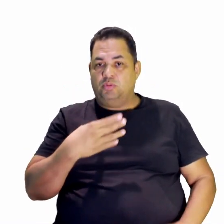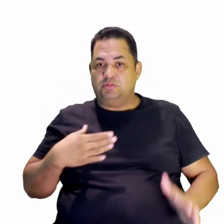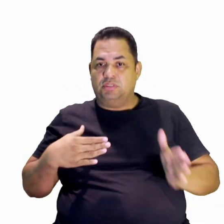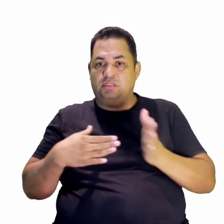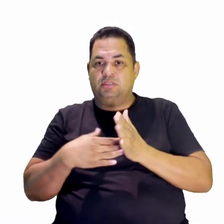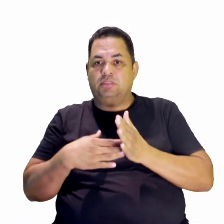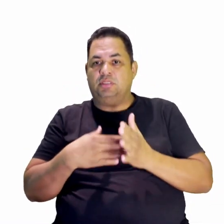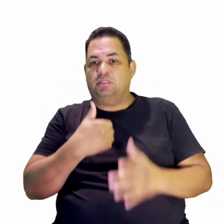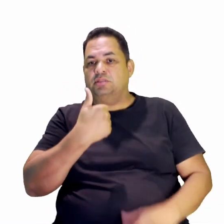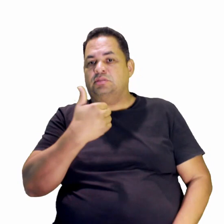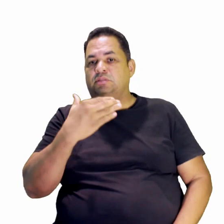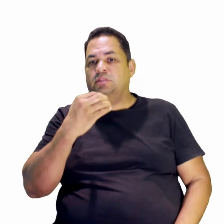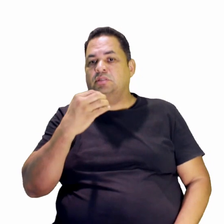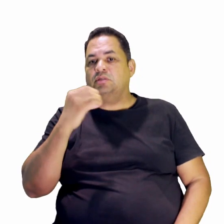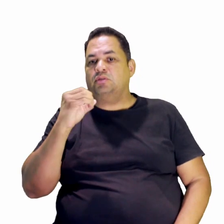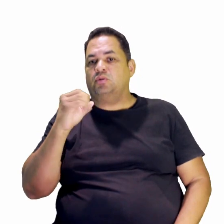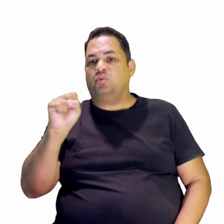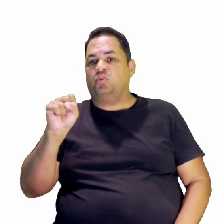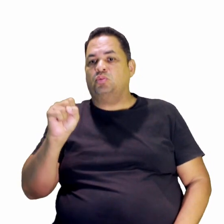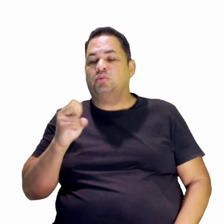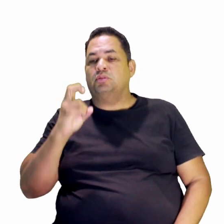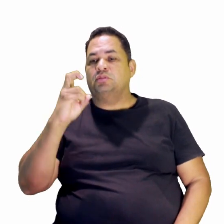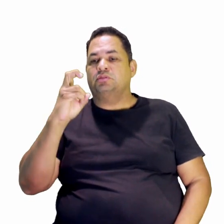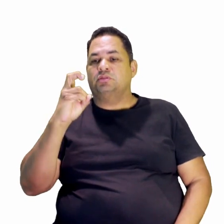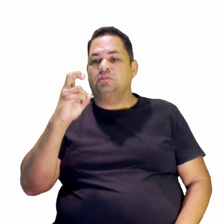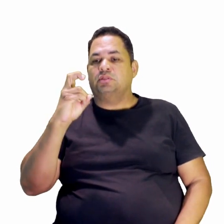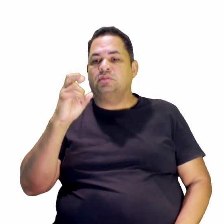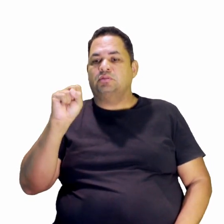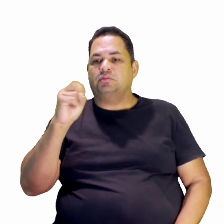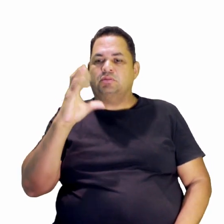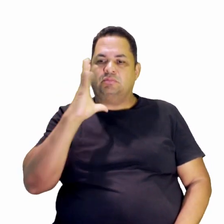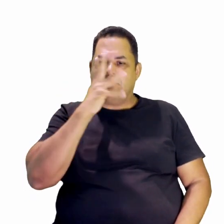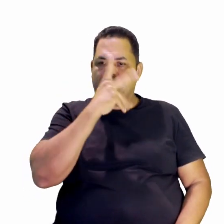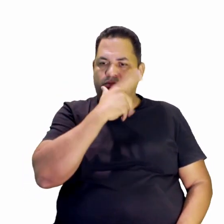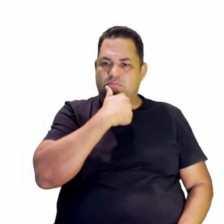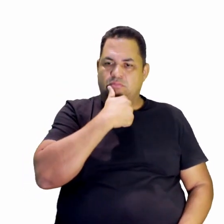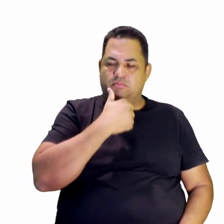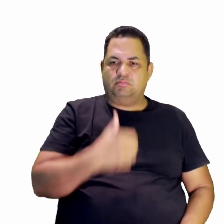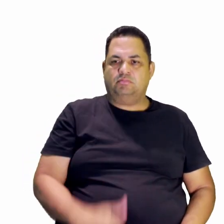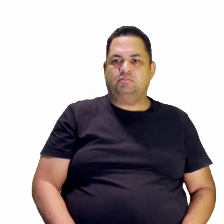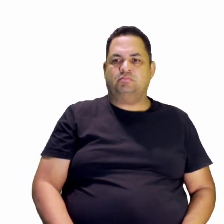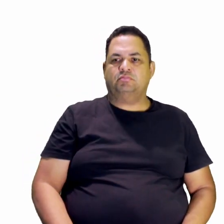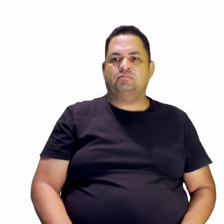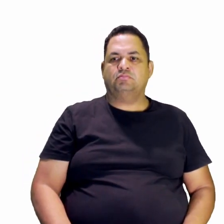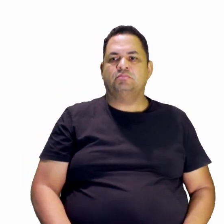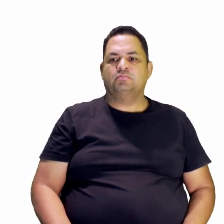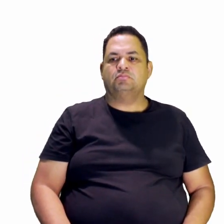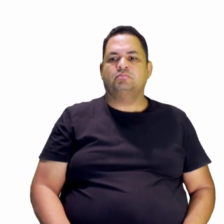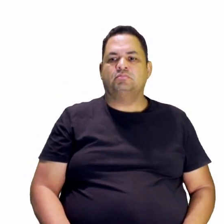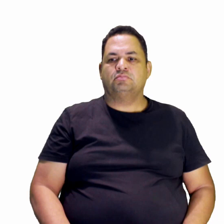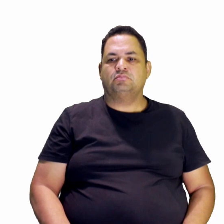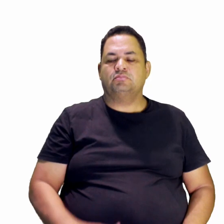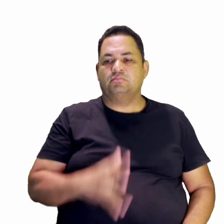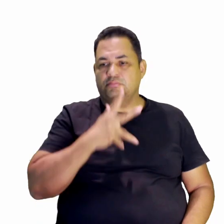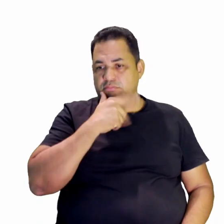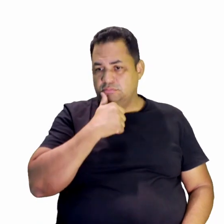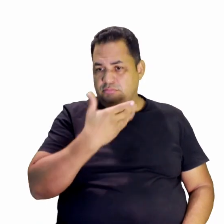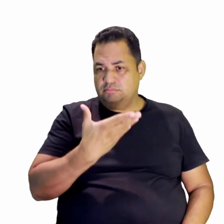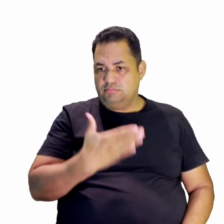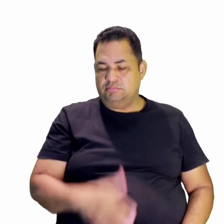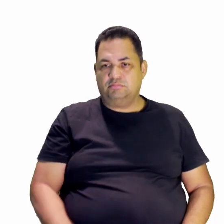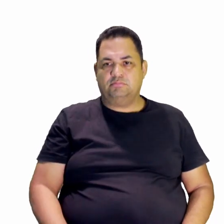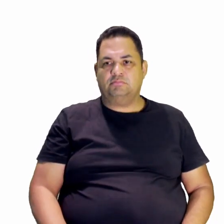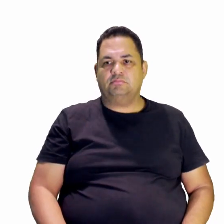108 em 5 segundos. Bom, aqui a primeira coisa que nós temos aqui, claro que precisamos da